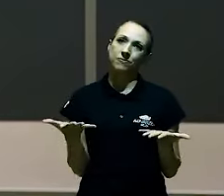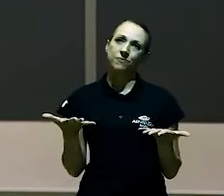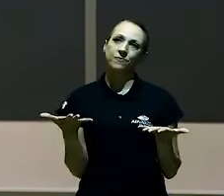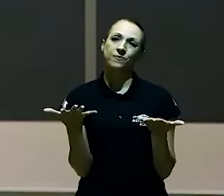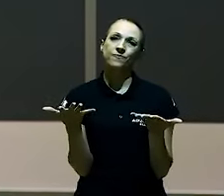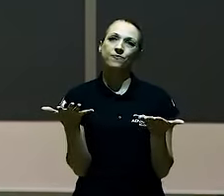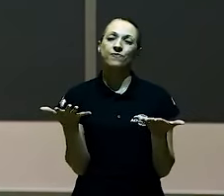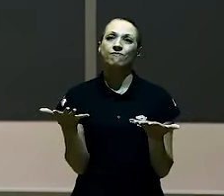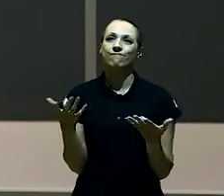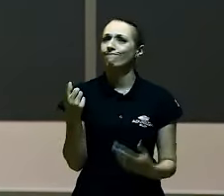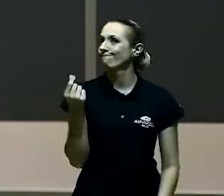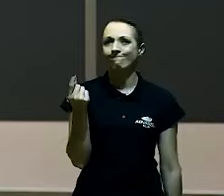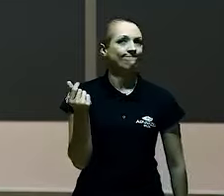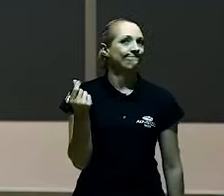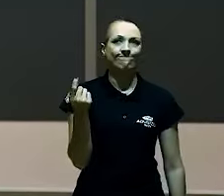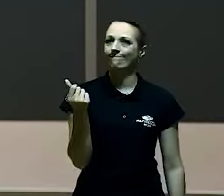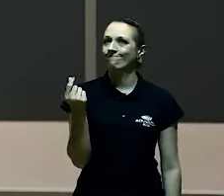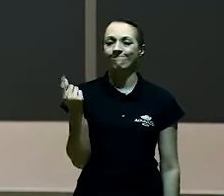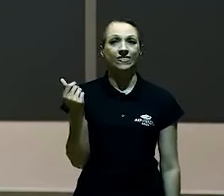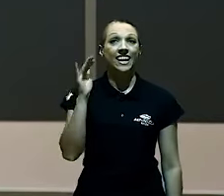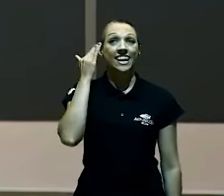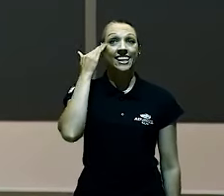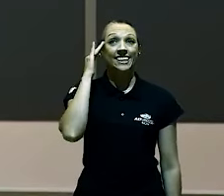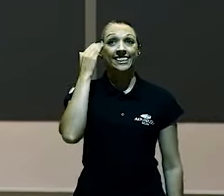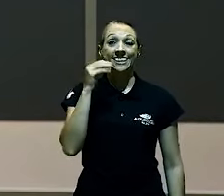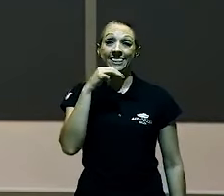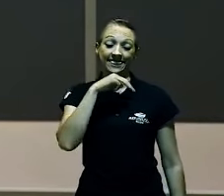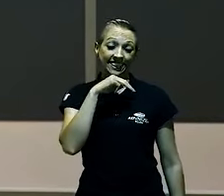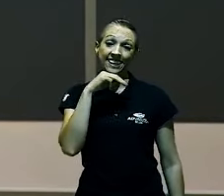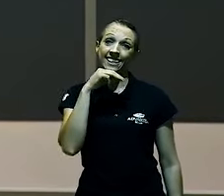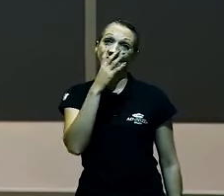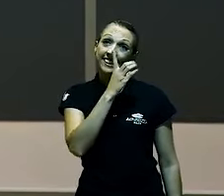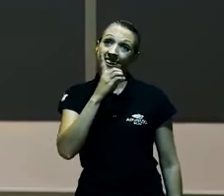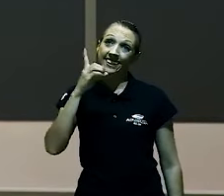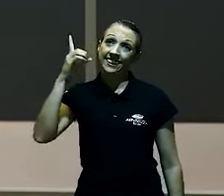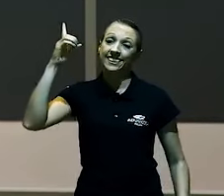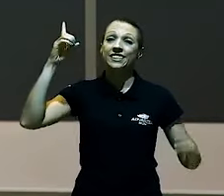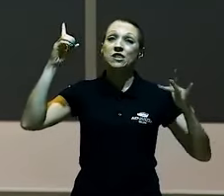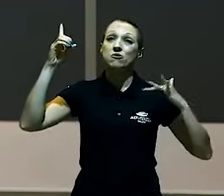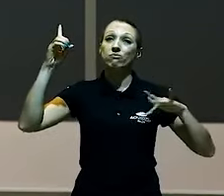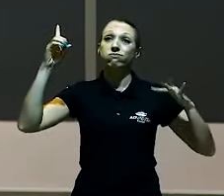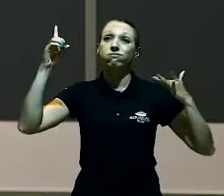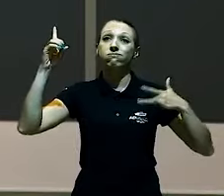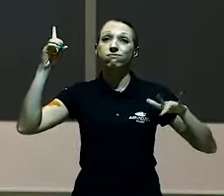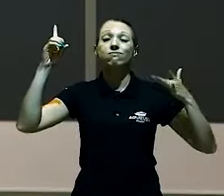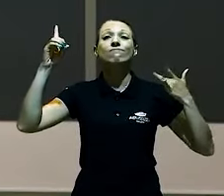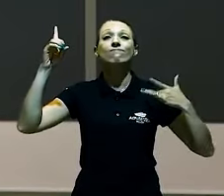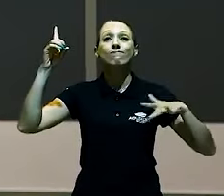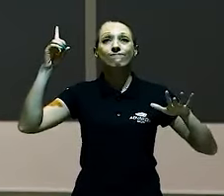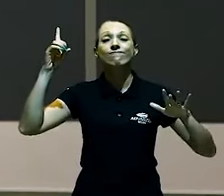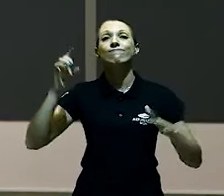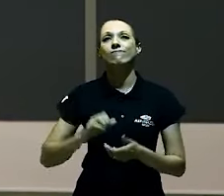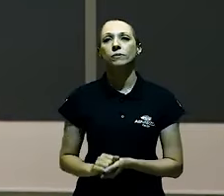disse: minha é a prata e meu é o ouro, diz o Senhor dos Exércitos. O nosso maior desafio não é simplesmente os desafios